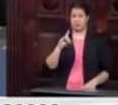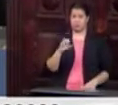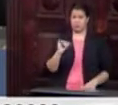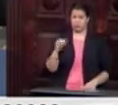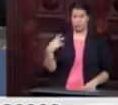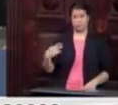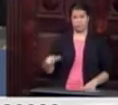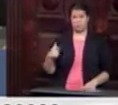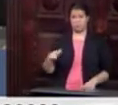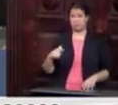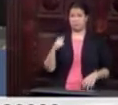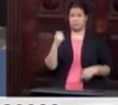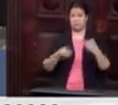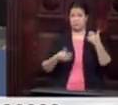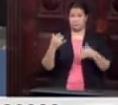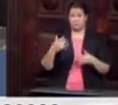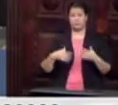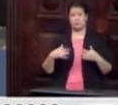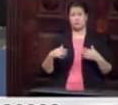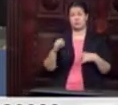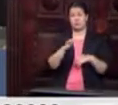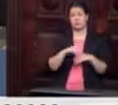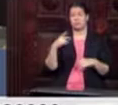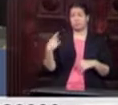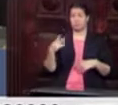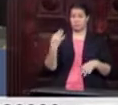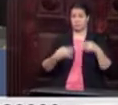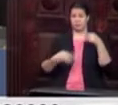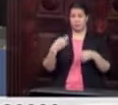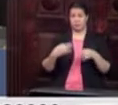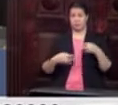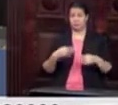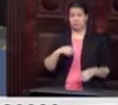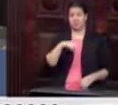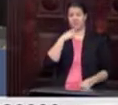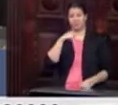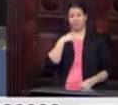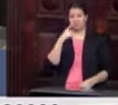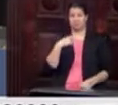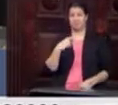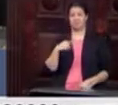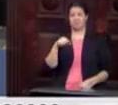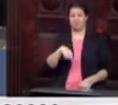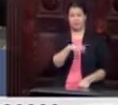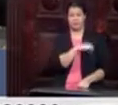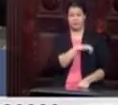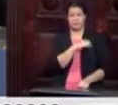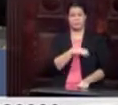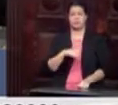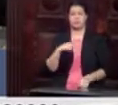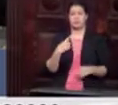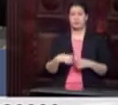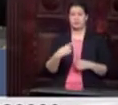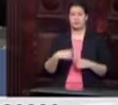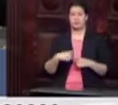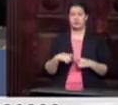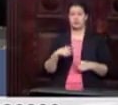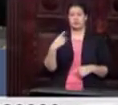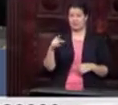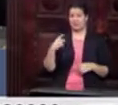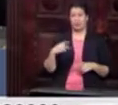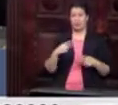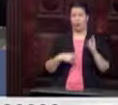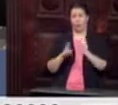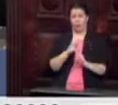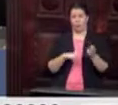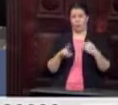palavra sobre as injustiças que o Estado do Rio de Janeiro comete, o governo federal poderia ajudar a corrigi-las, com relação ao recebimento a menor dos royalties do